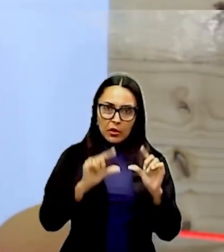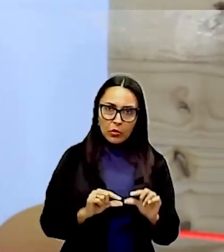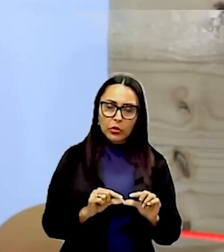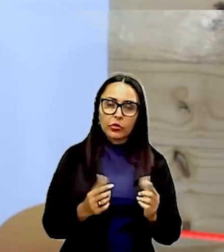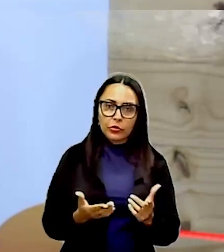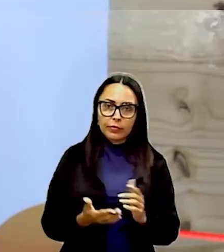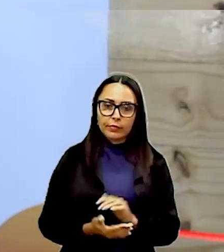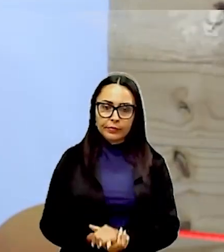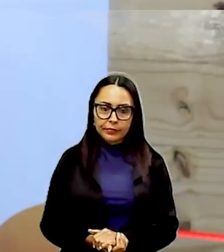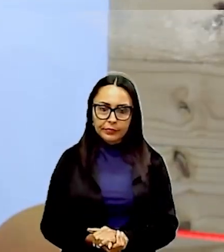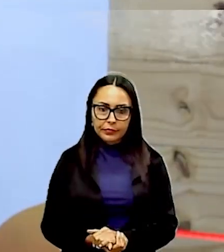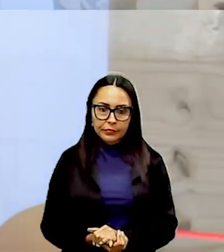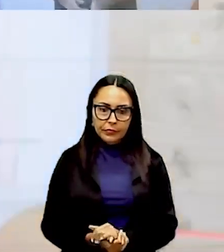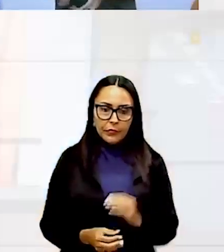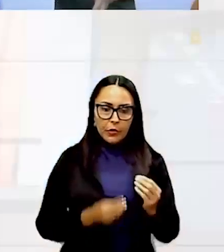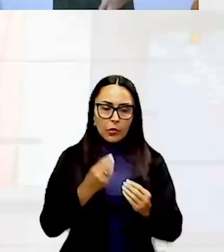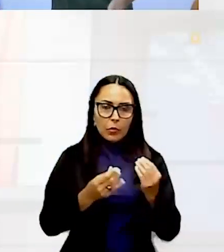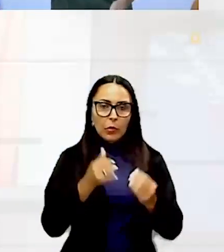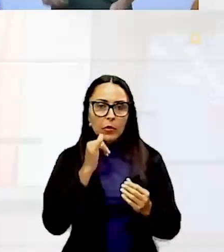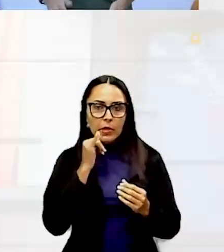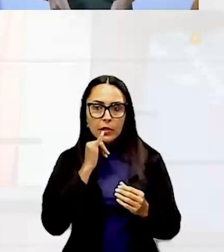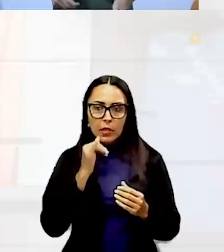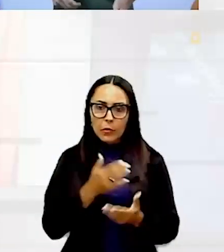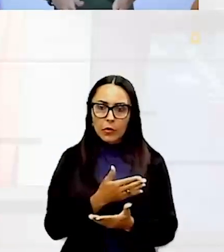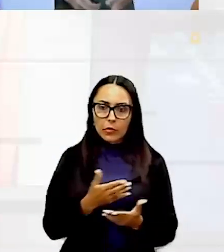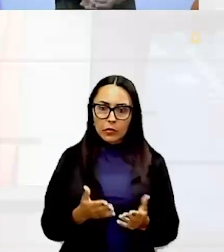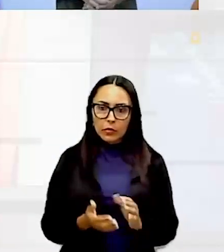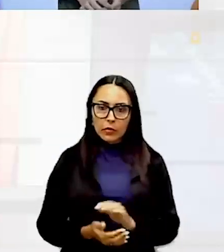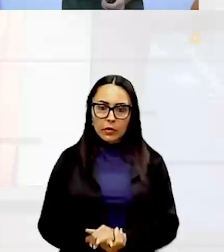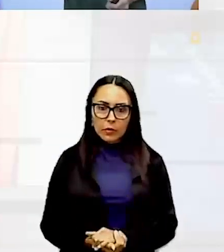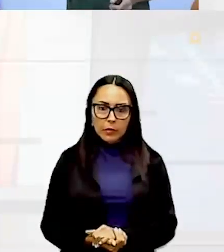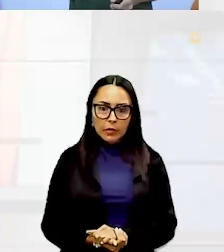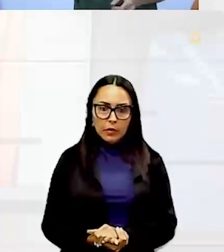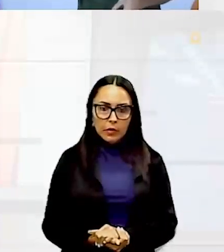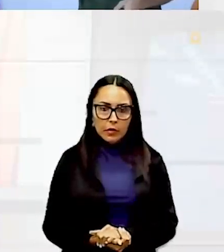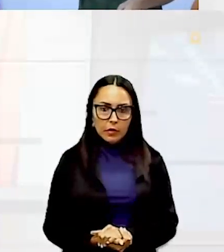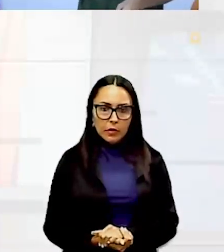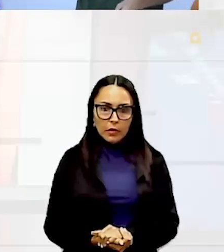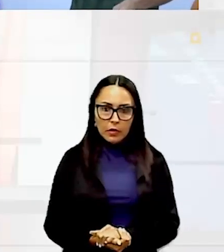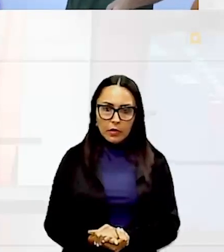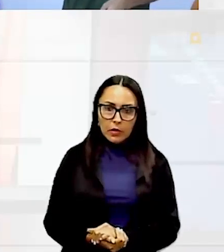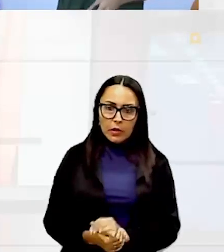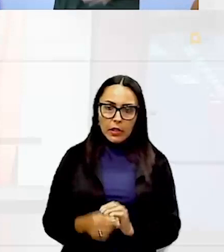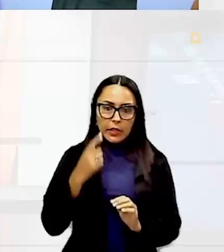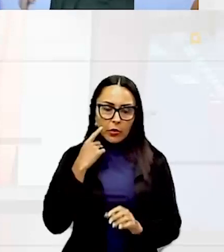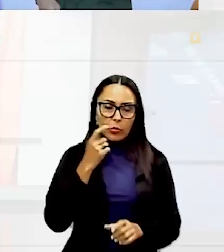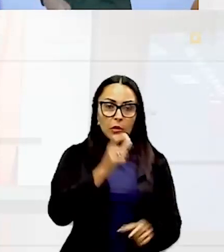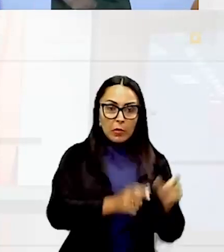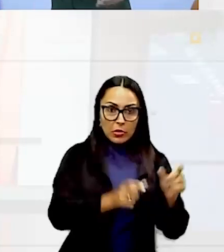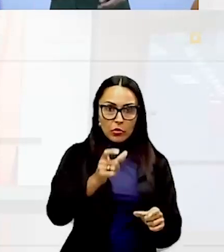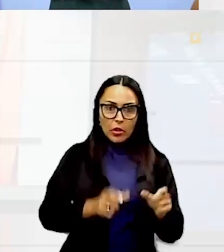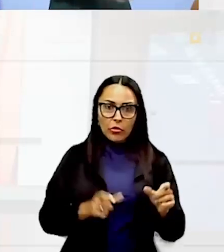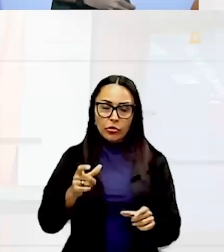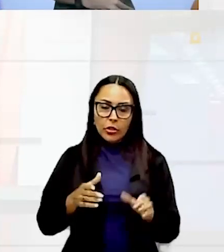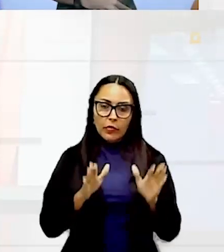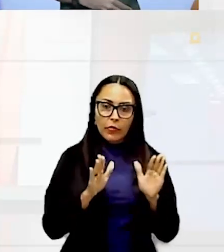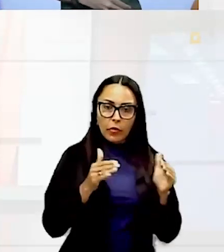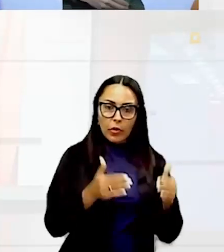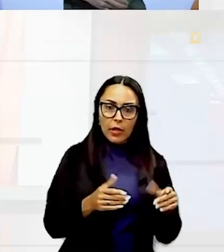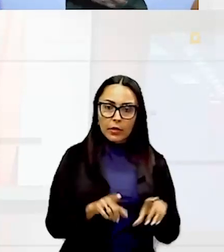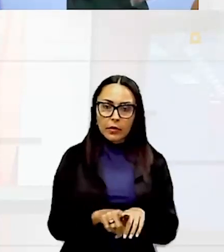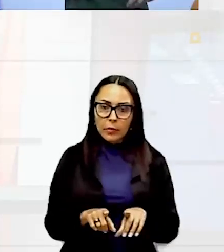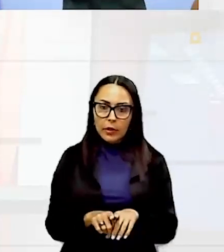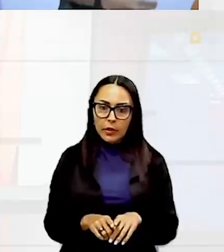menores. Como, por exemplo, eu trouxe alguns exemplozinhos, animação de personagem, que vai focar mais na